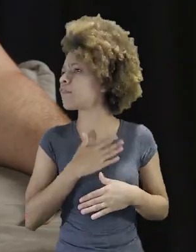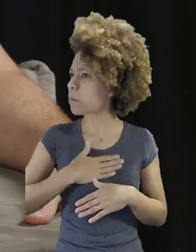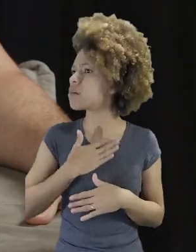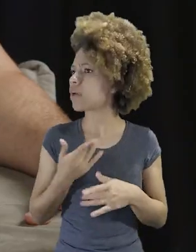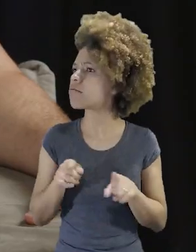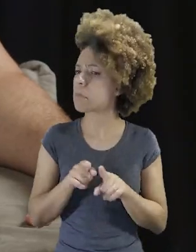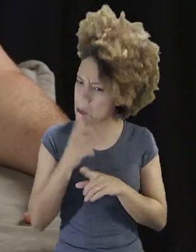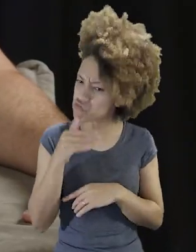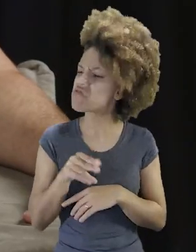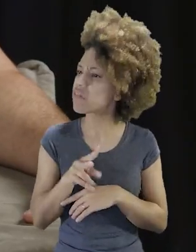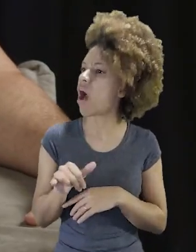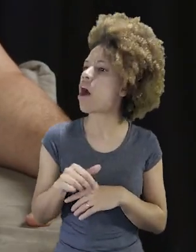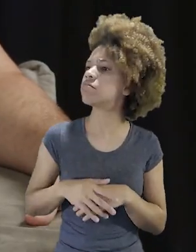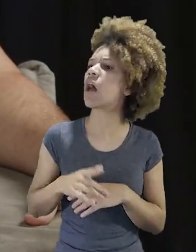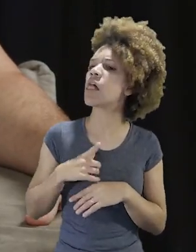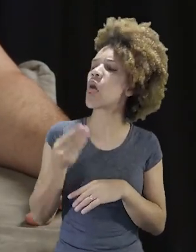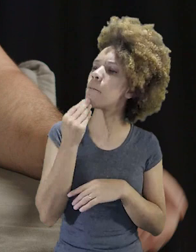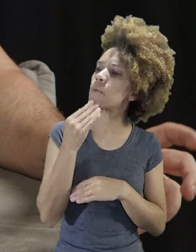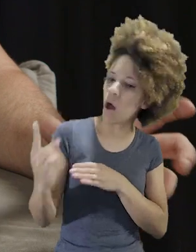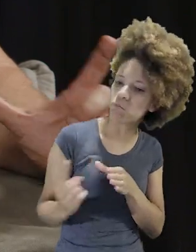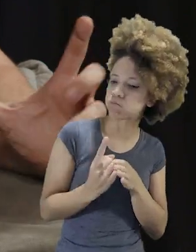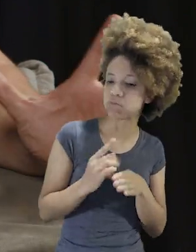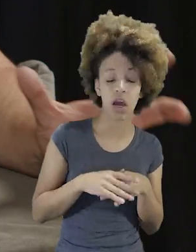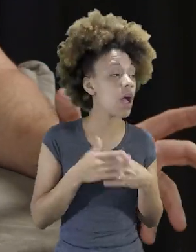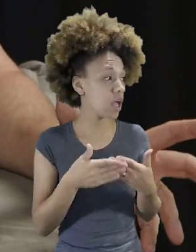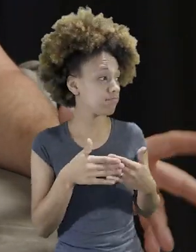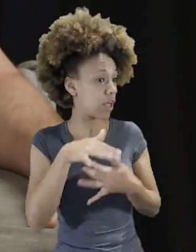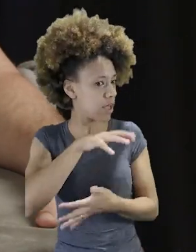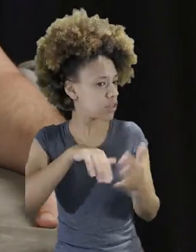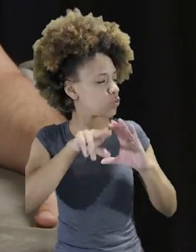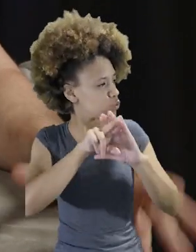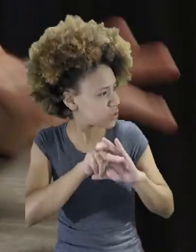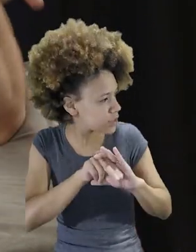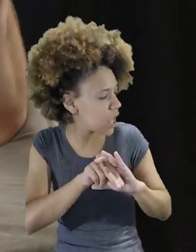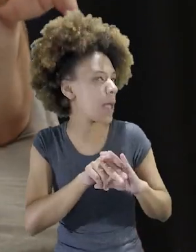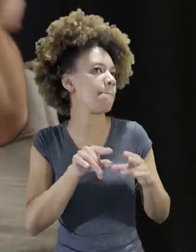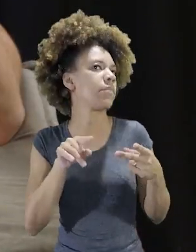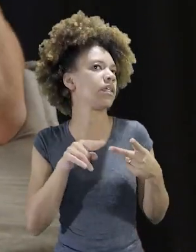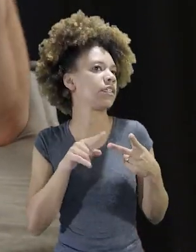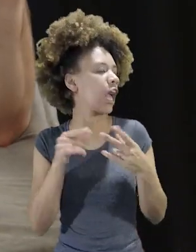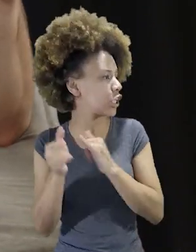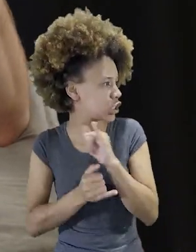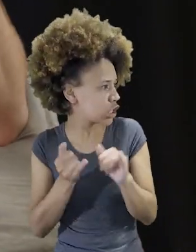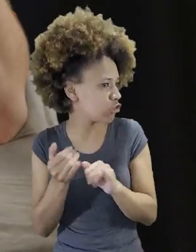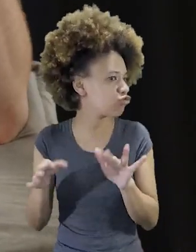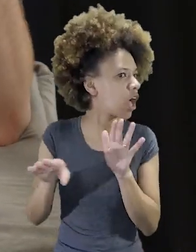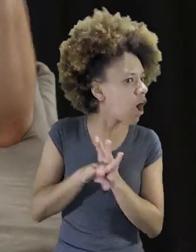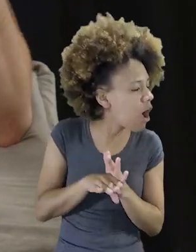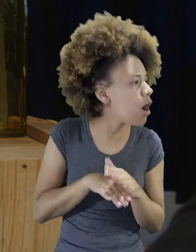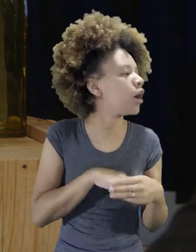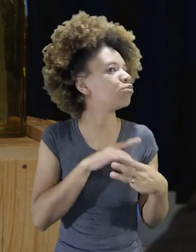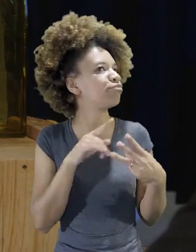mim da coisa tipo da internet tá chegando as vozes começam a ser